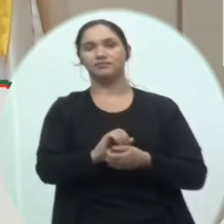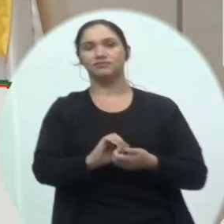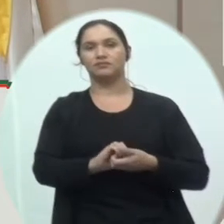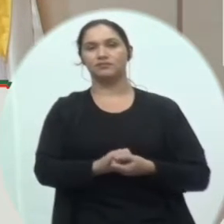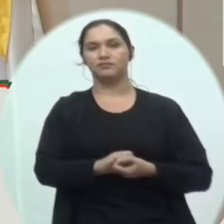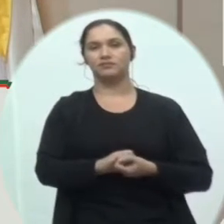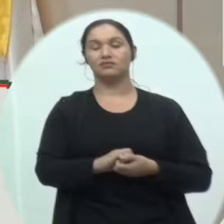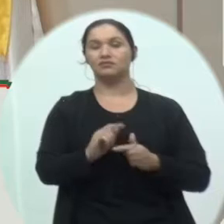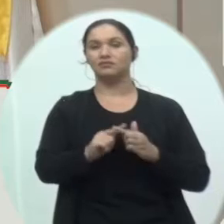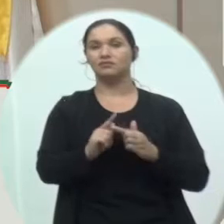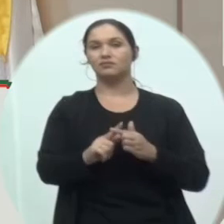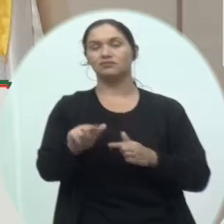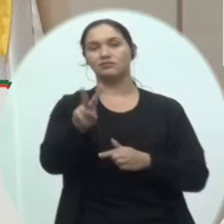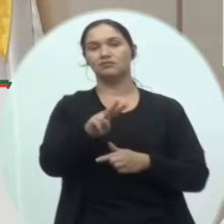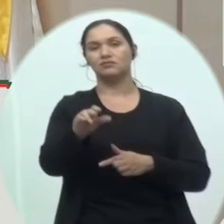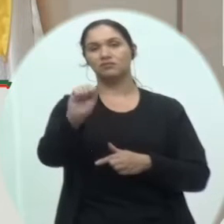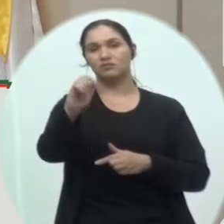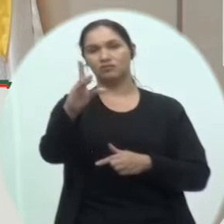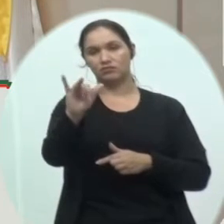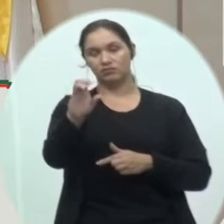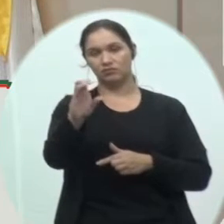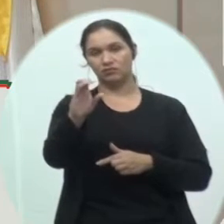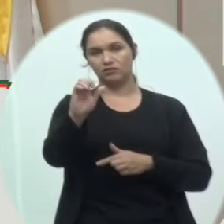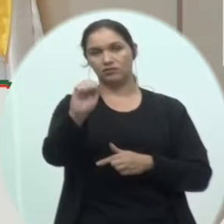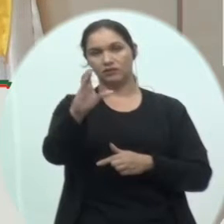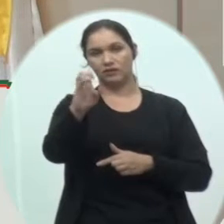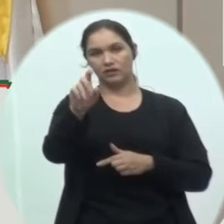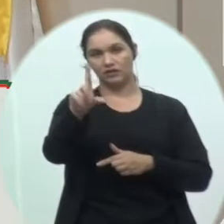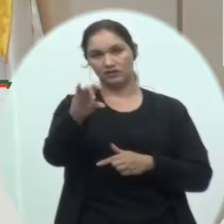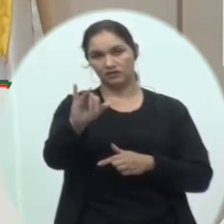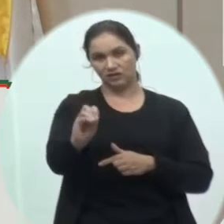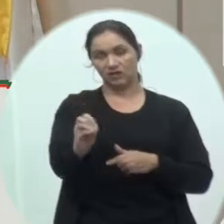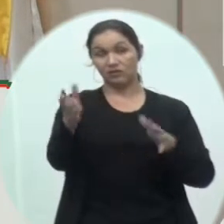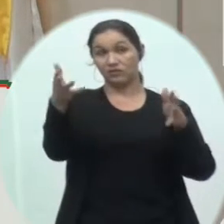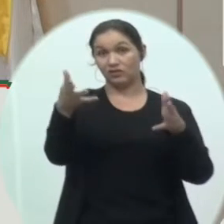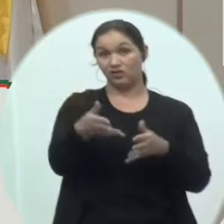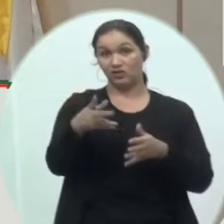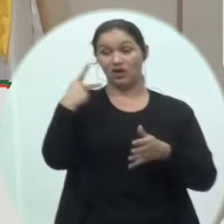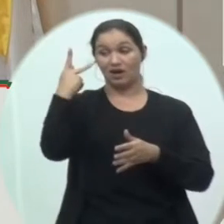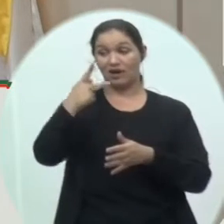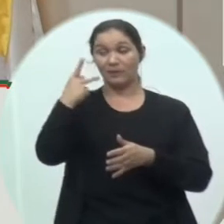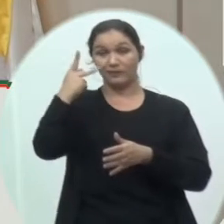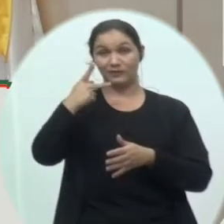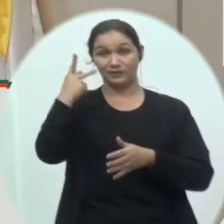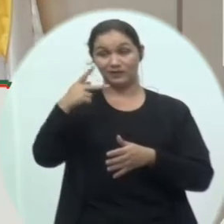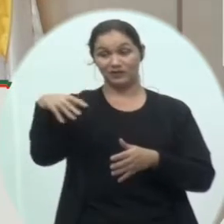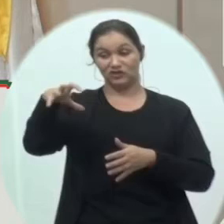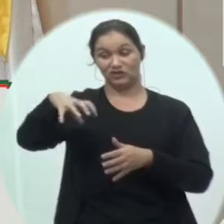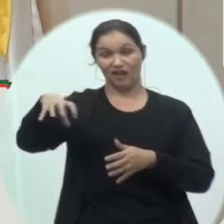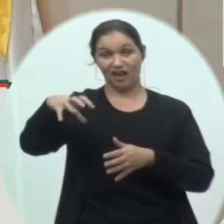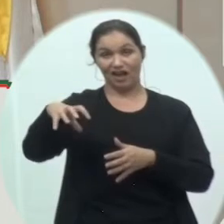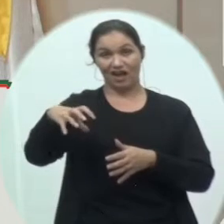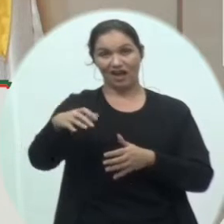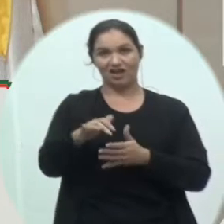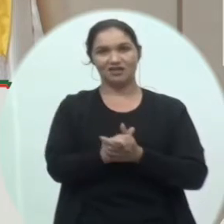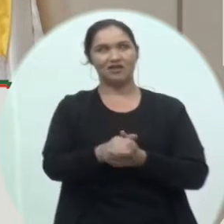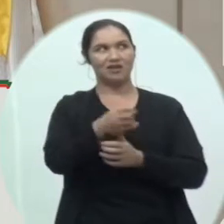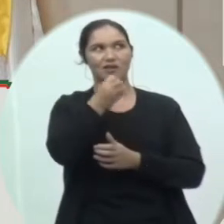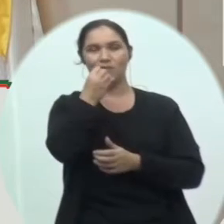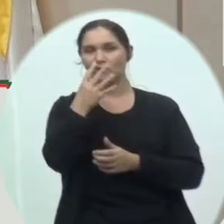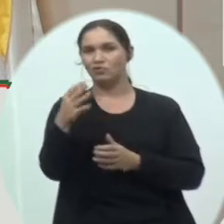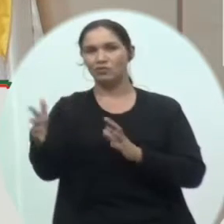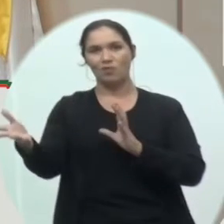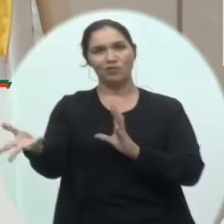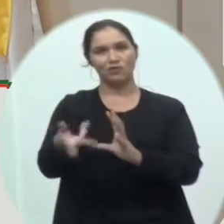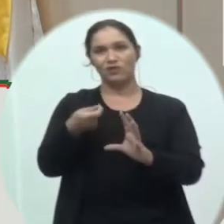principalmente no campo político, né, vereador João Batista Belloli, tem um conhecimento muito maior, foi secretário de saúde do município, foi